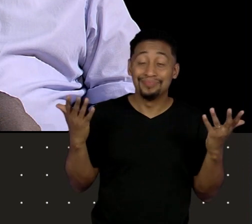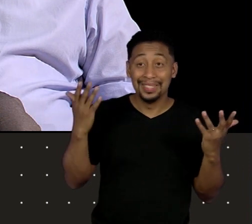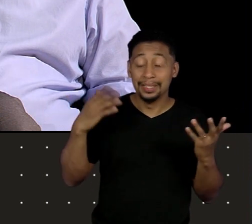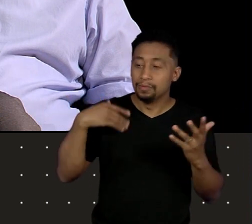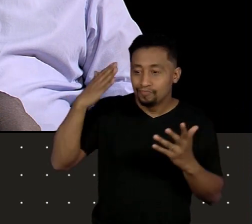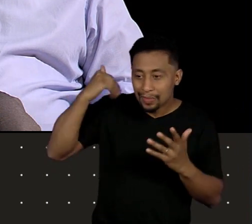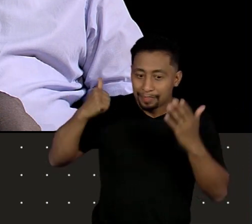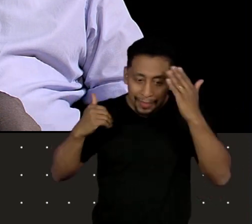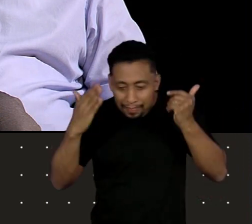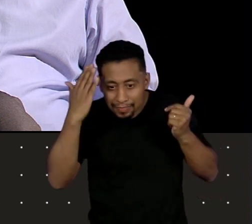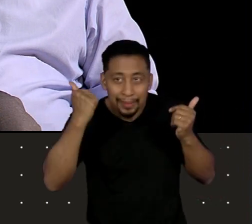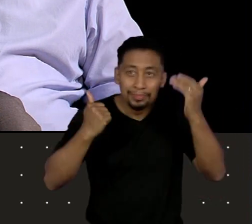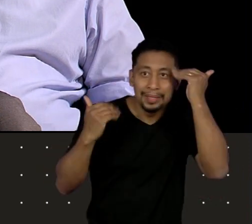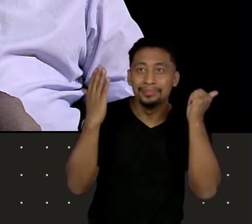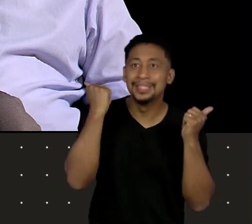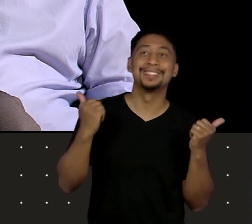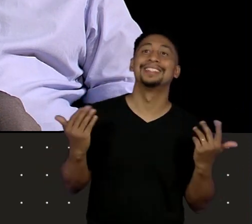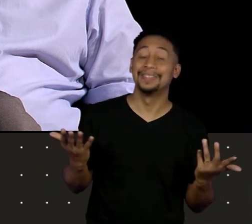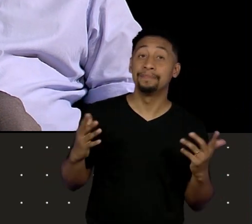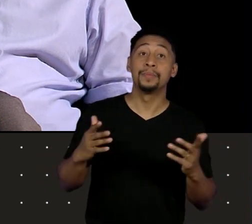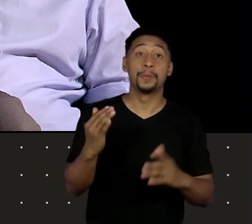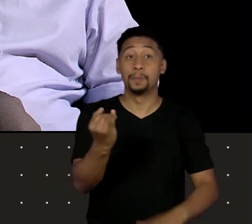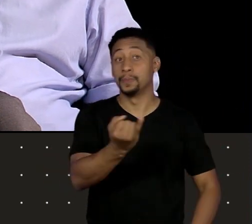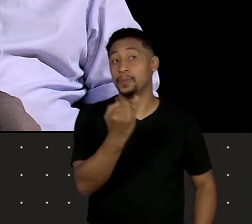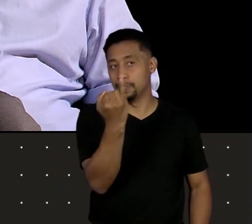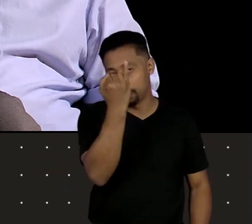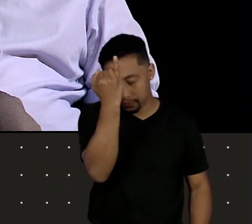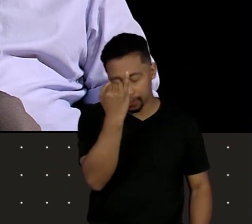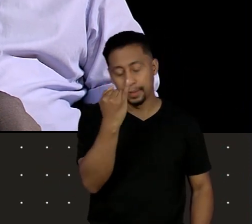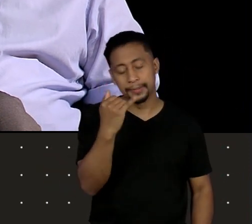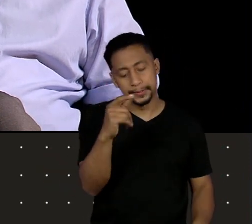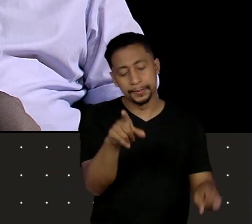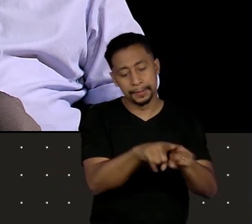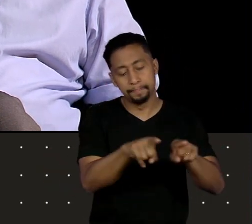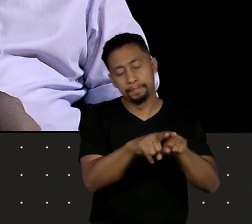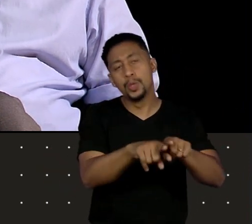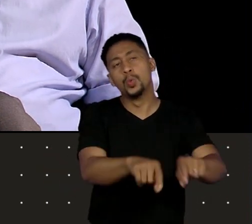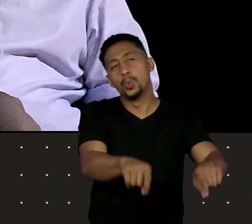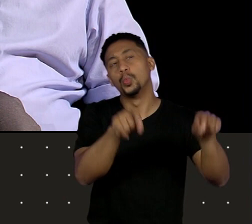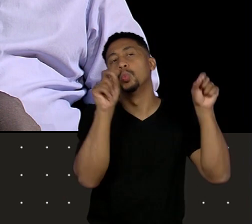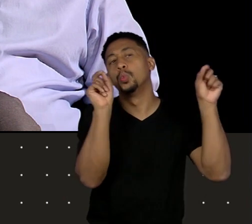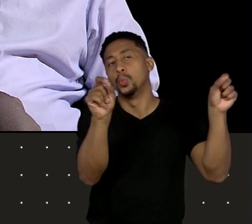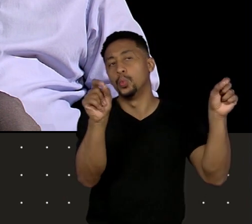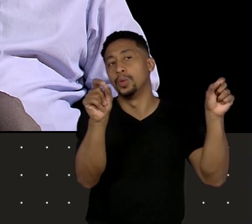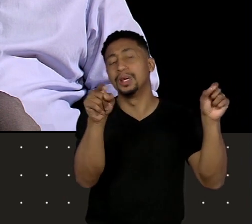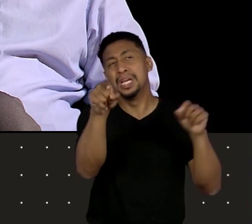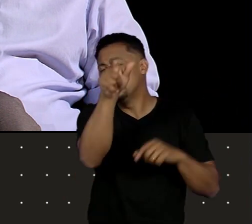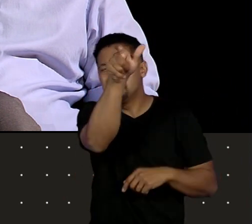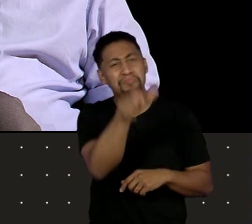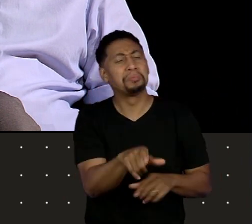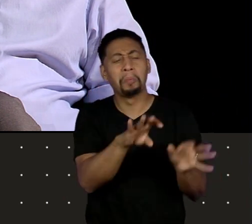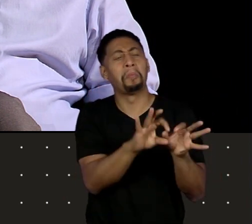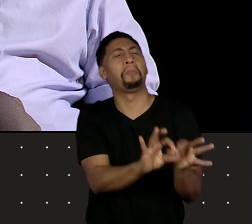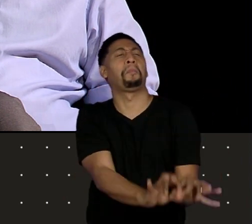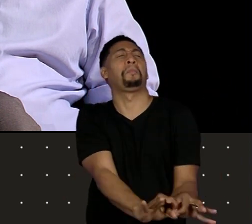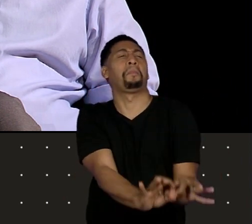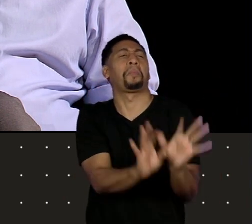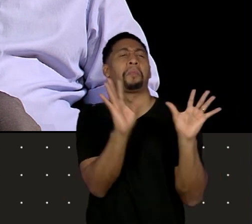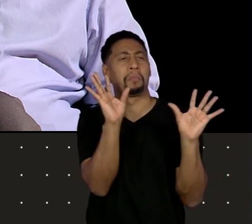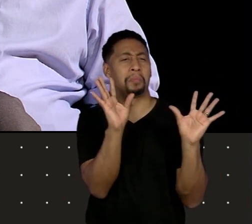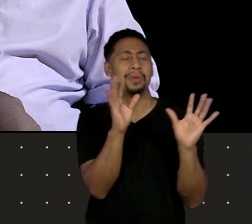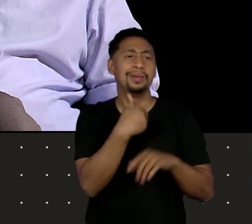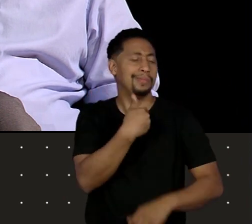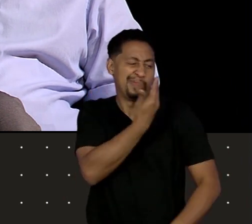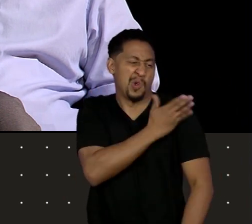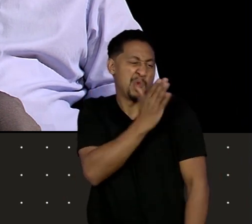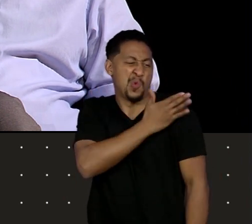que é muito importante para um ator, para a formação de um ator, que é a liberdade, a falta de preconceito. O